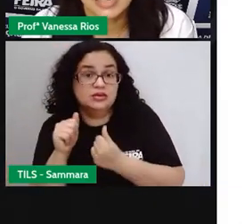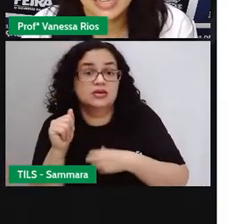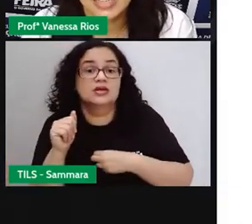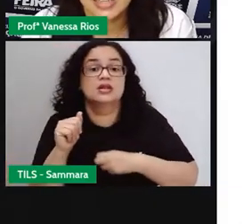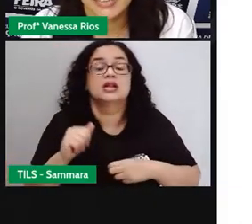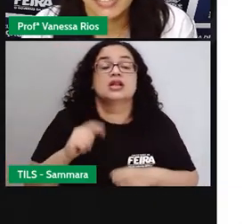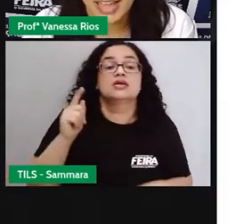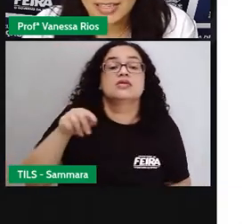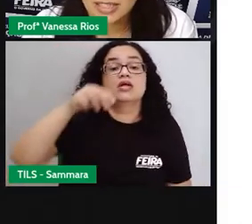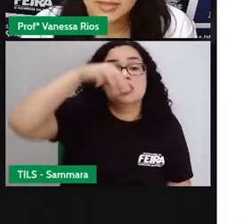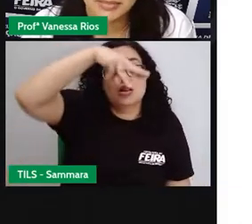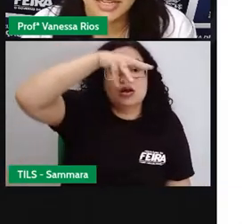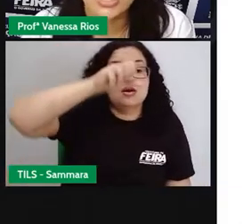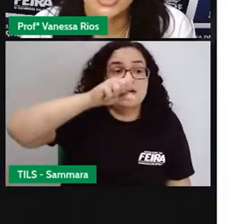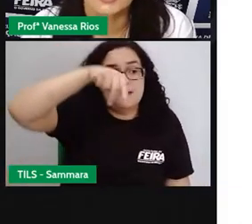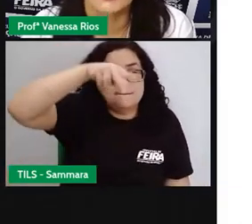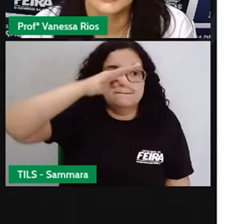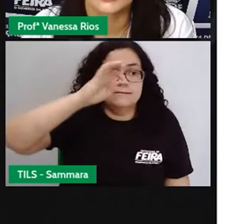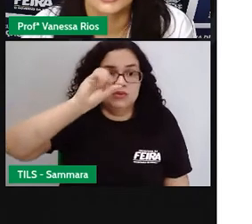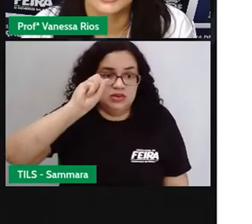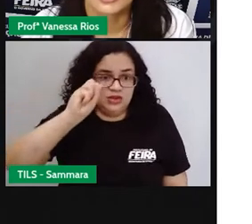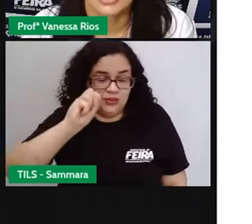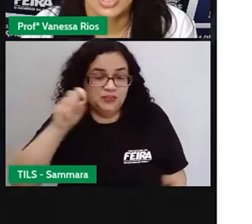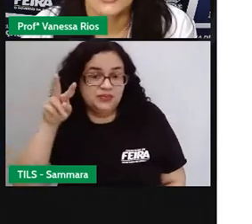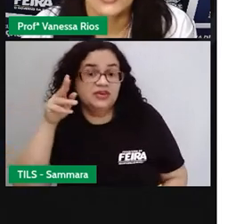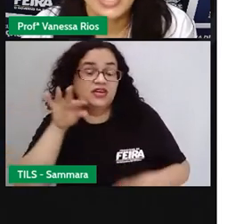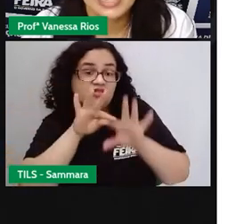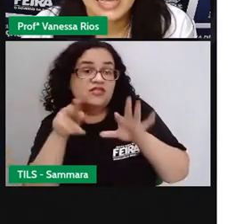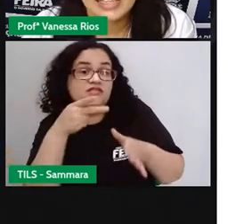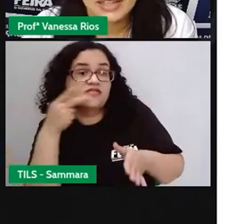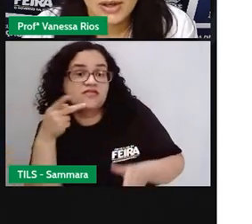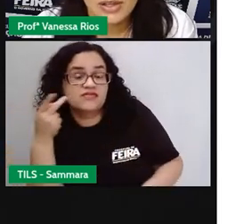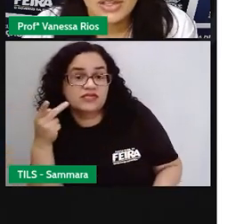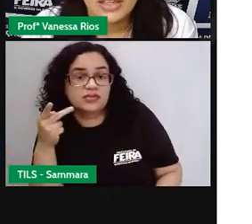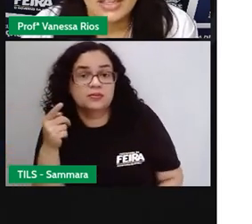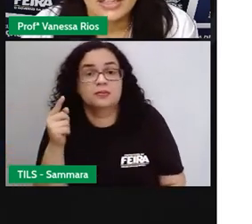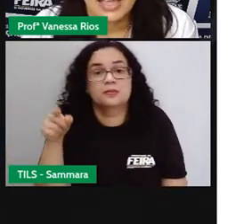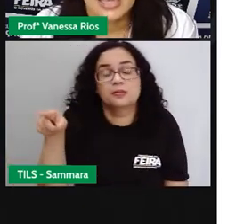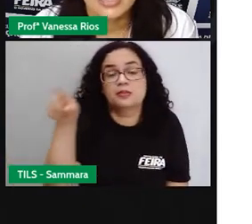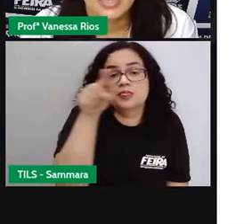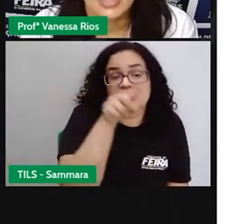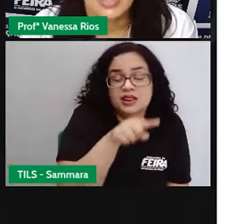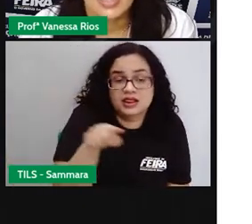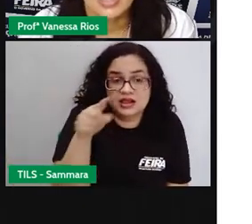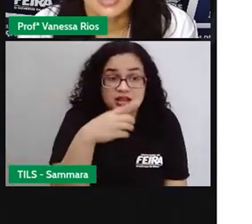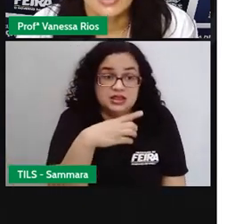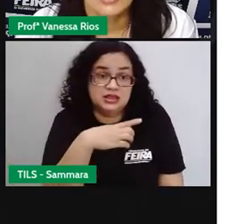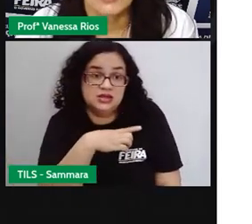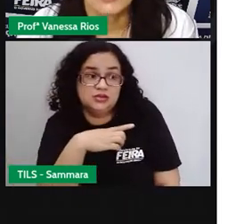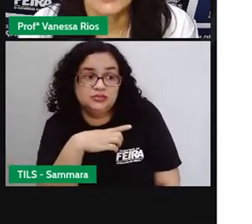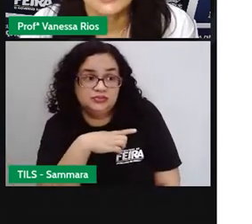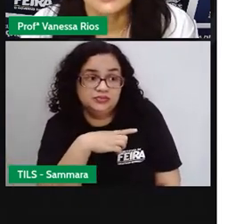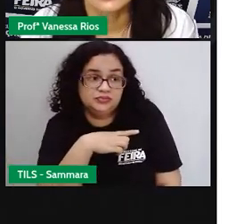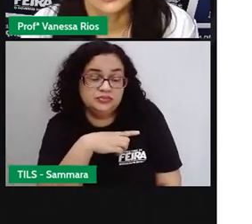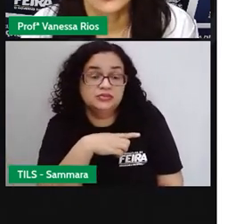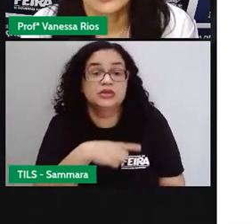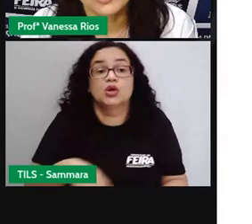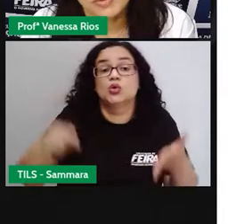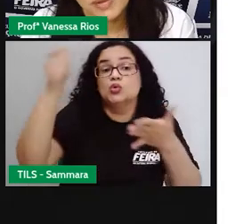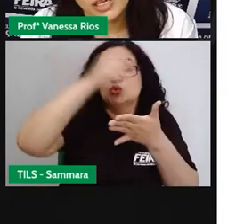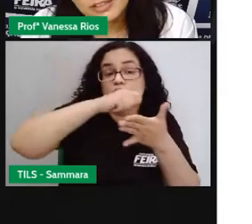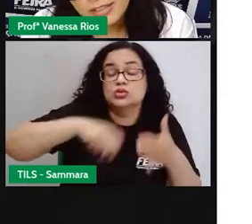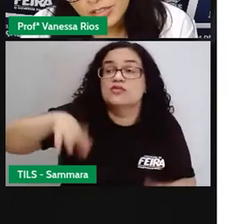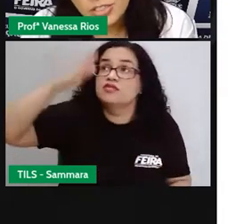Lobato traz essa frase para a gente refletir. Logo ele aí, ó, que aí é um escritor